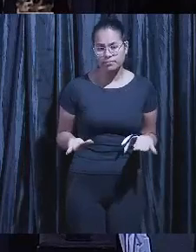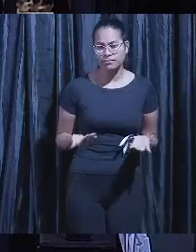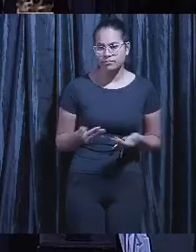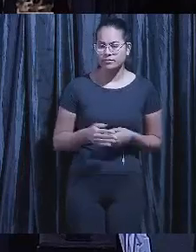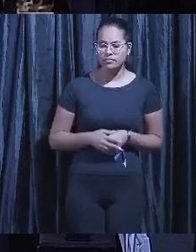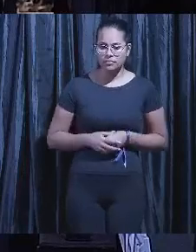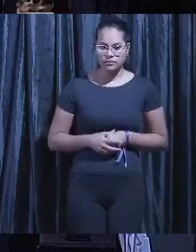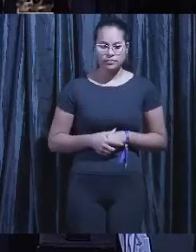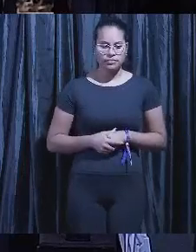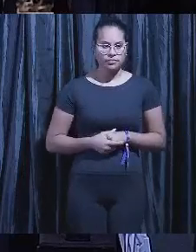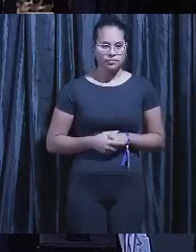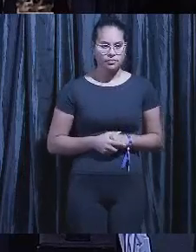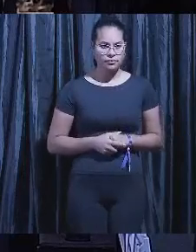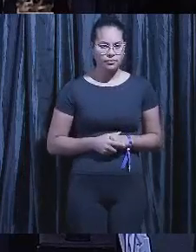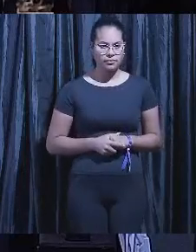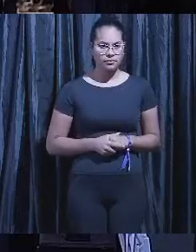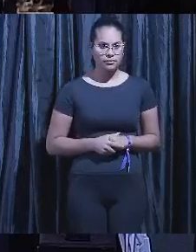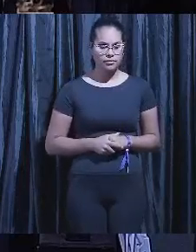uma